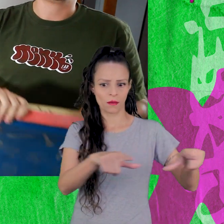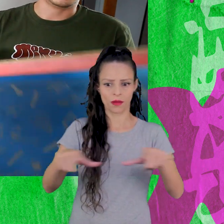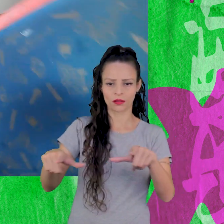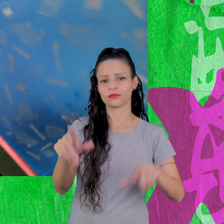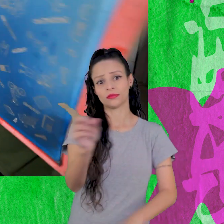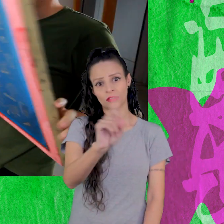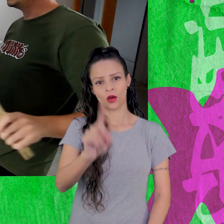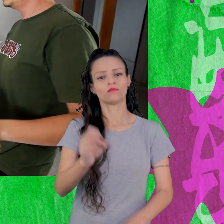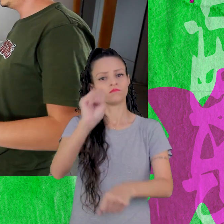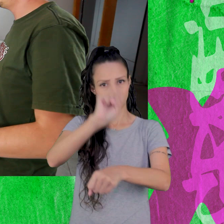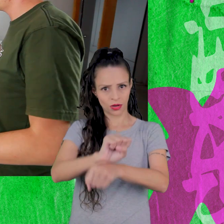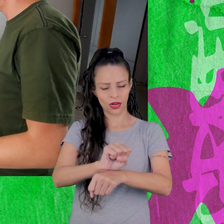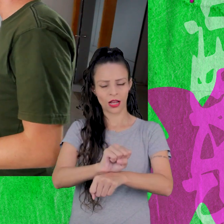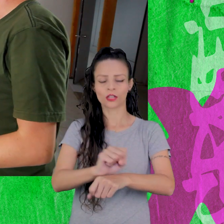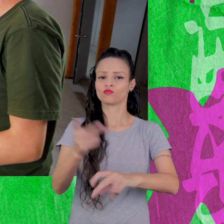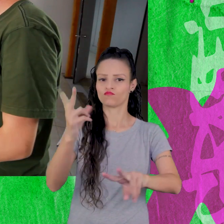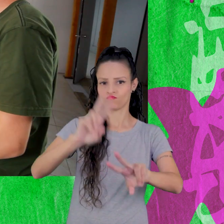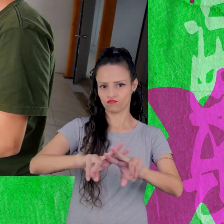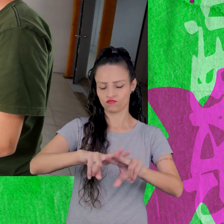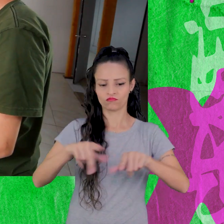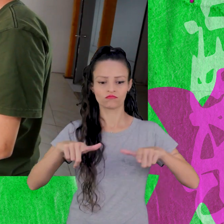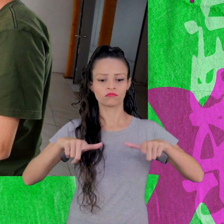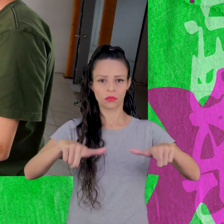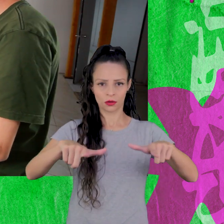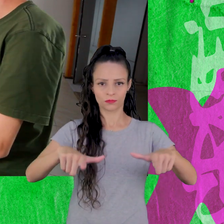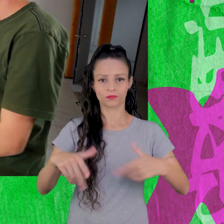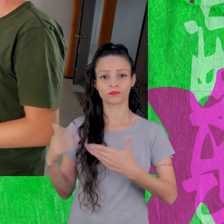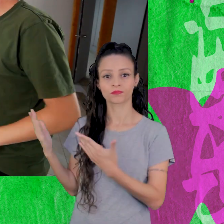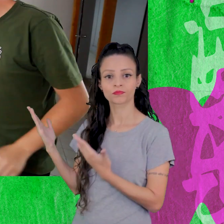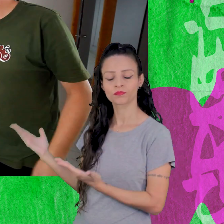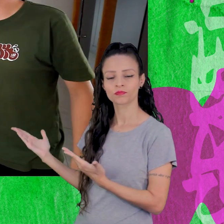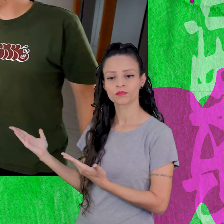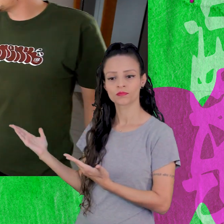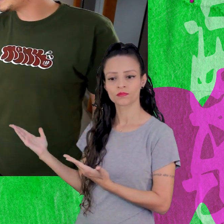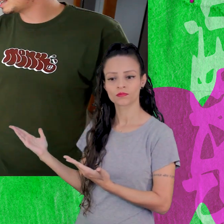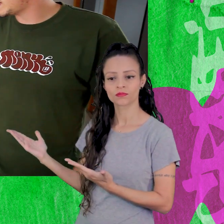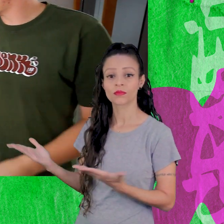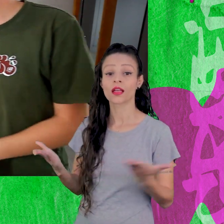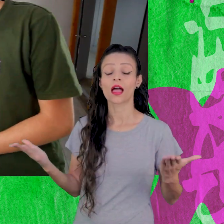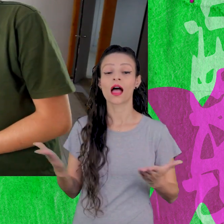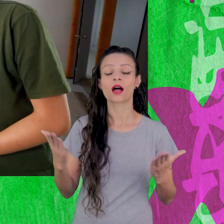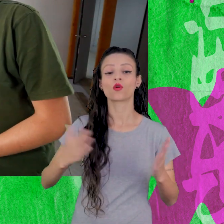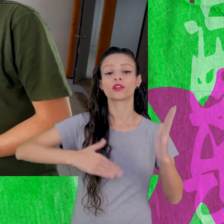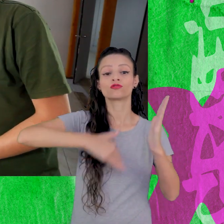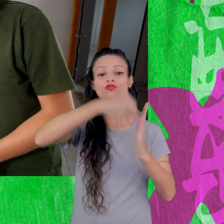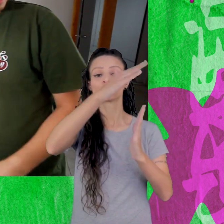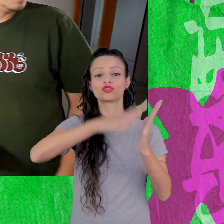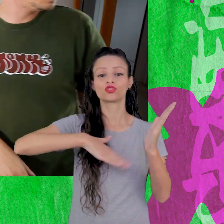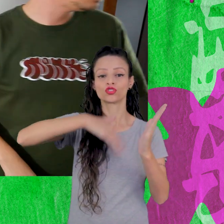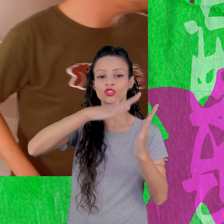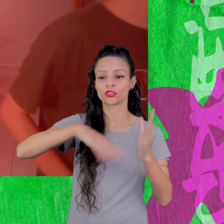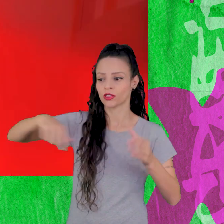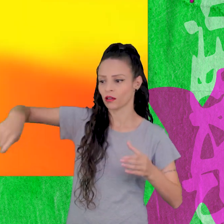esquerda, tá? Então, a gente vai pôr aqui, a gente vai preencher essa tela agora com